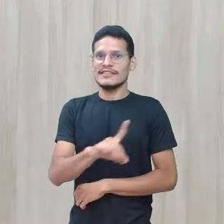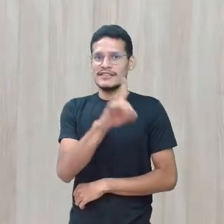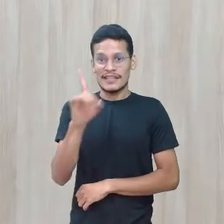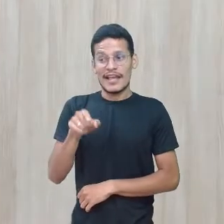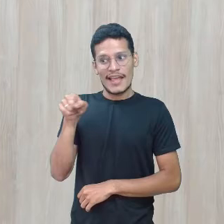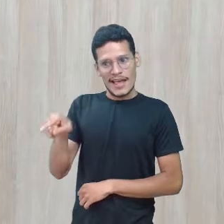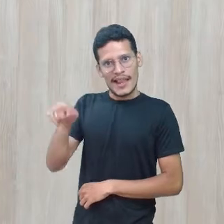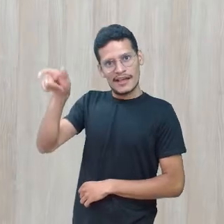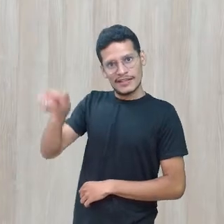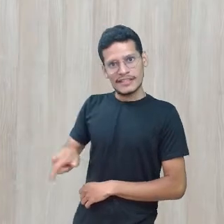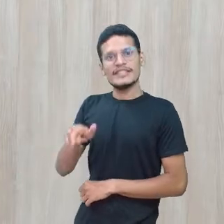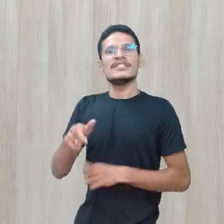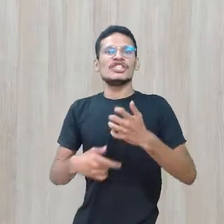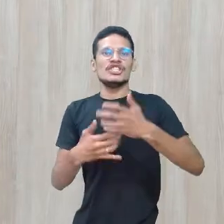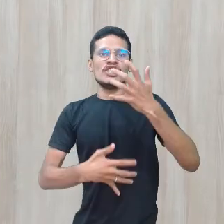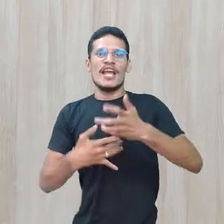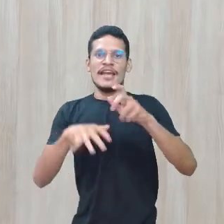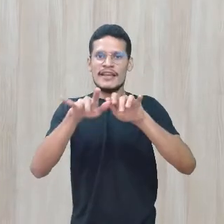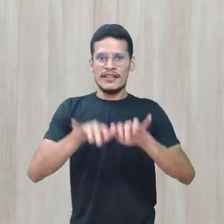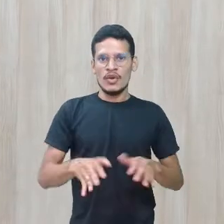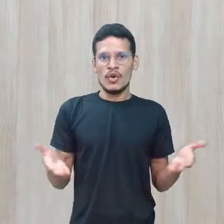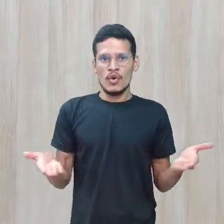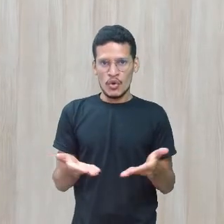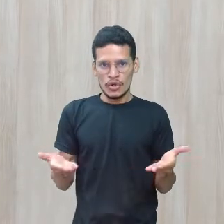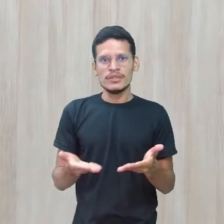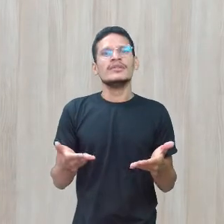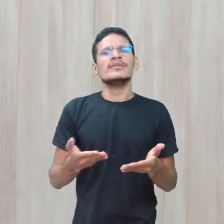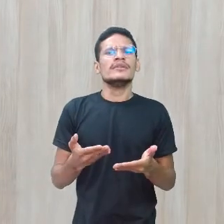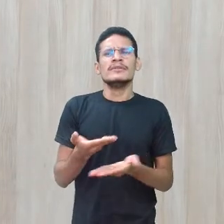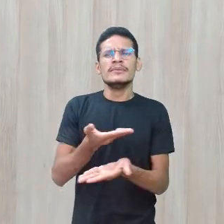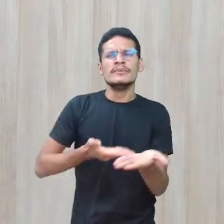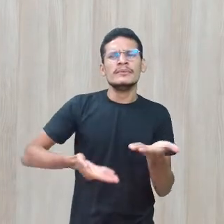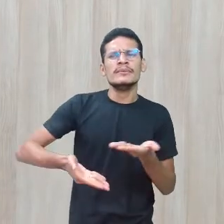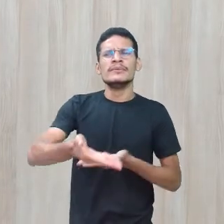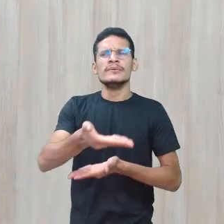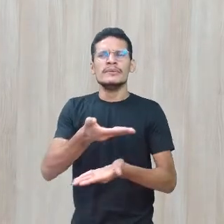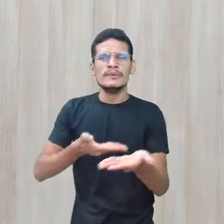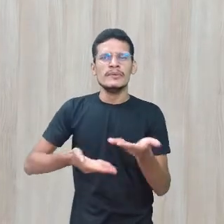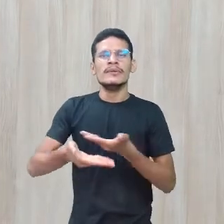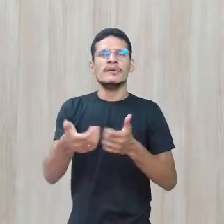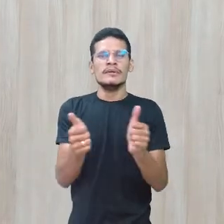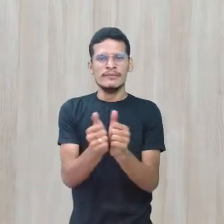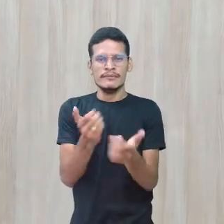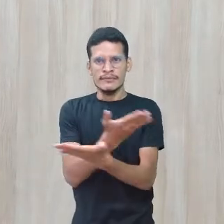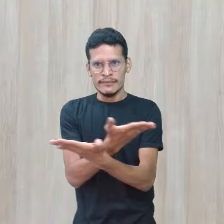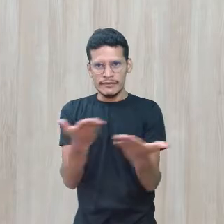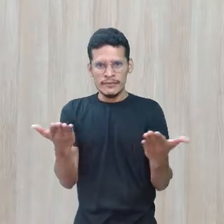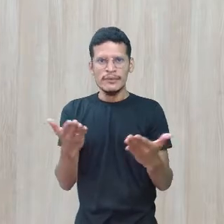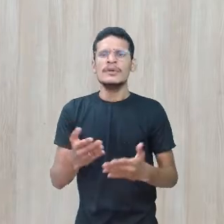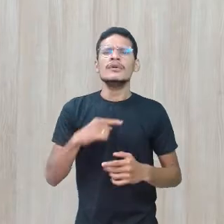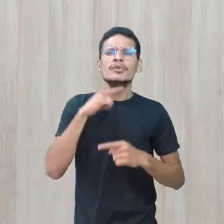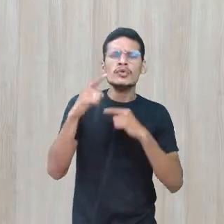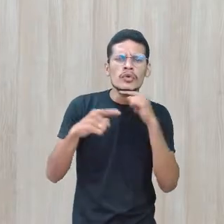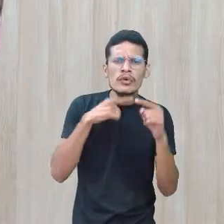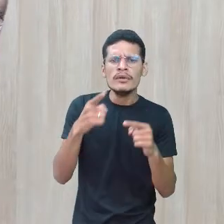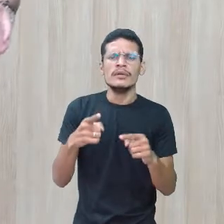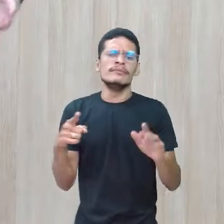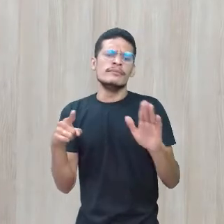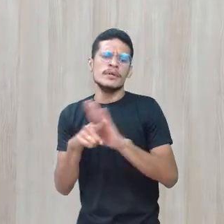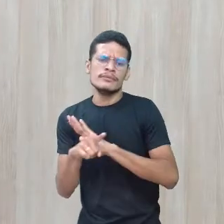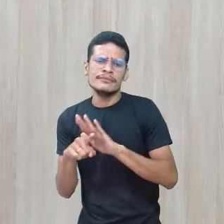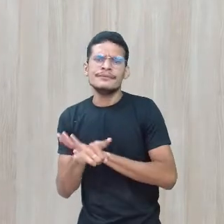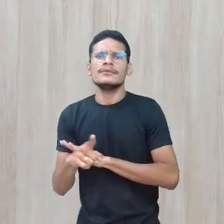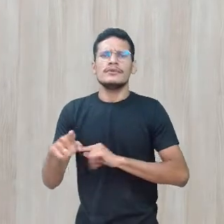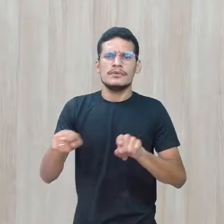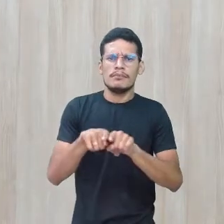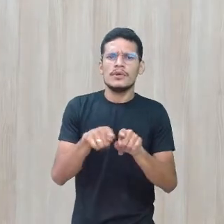chat, certo? Vai ficar no chat interagindo com vocês. Então, qualquer dúvida, qualquer pergunta,